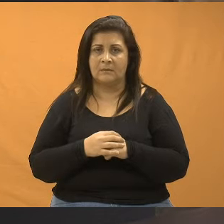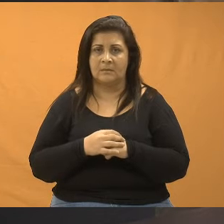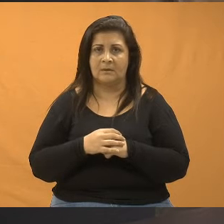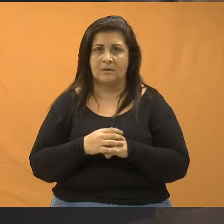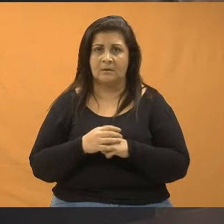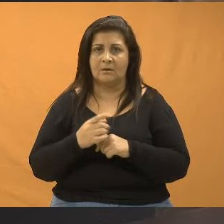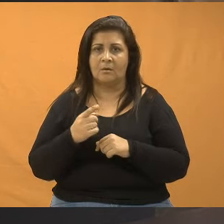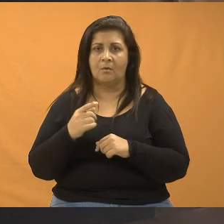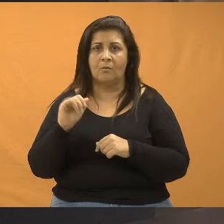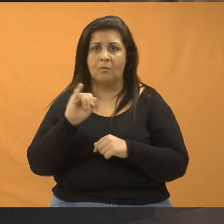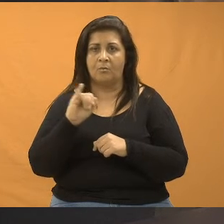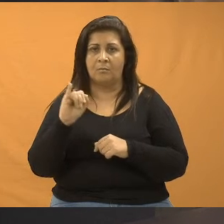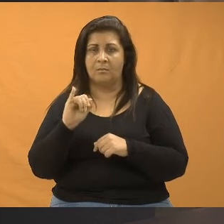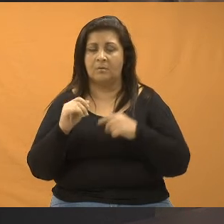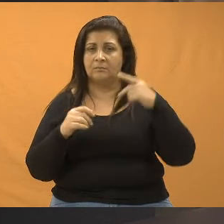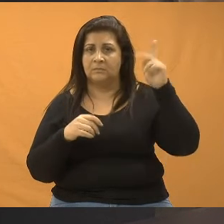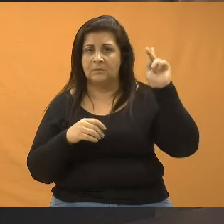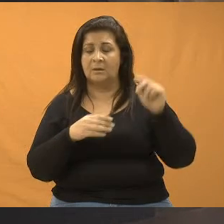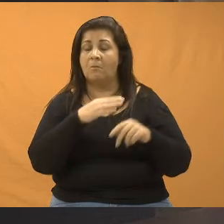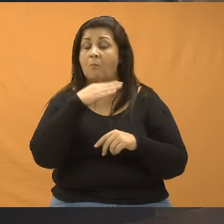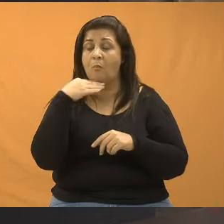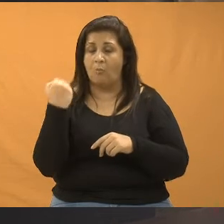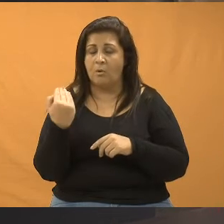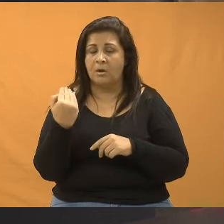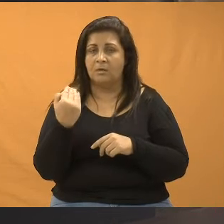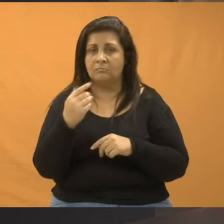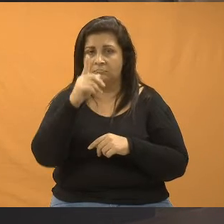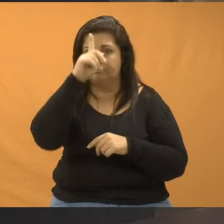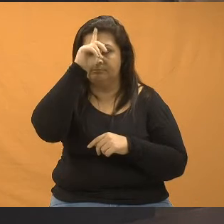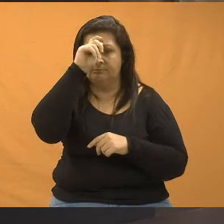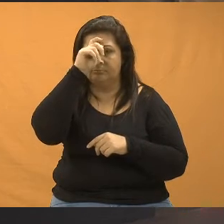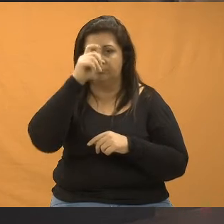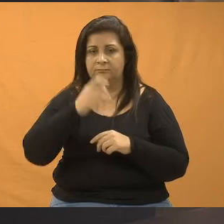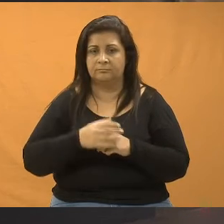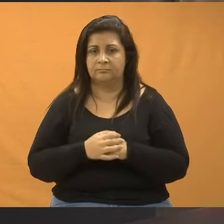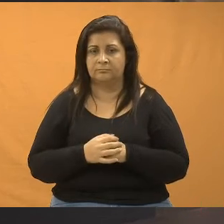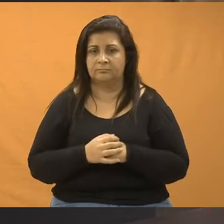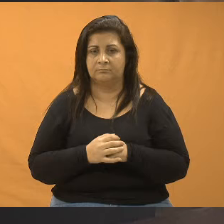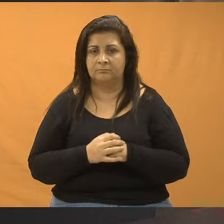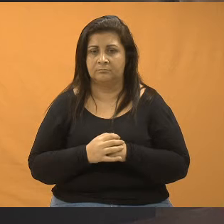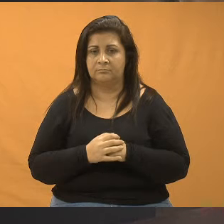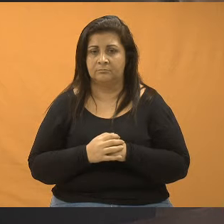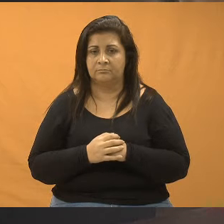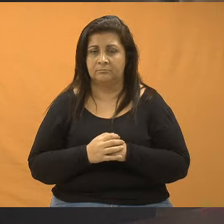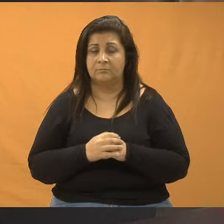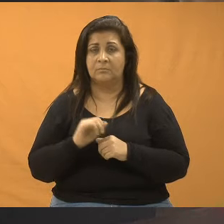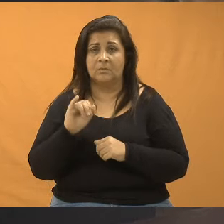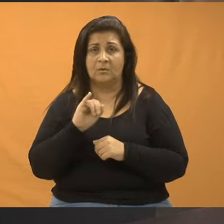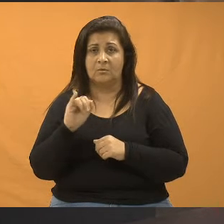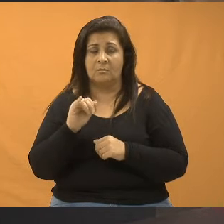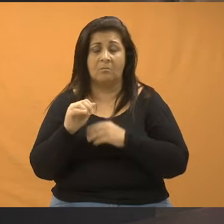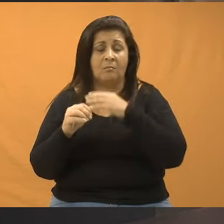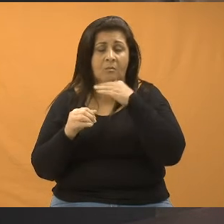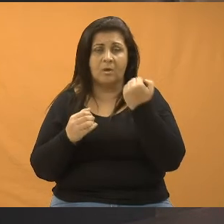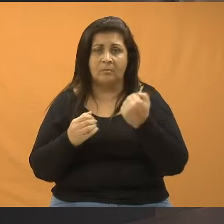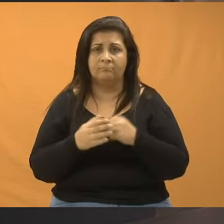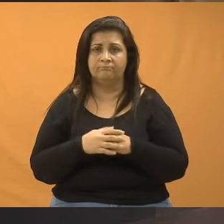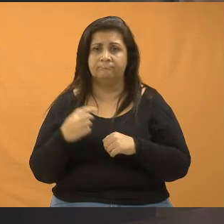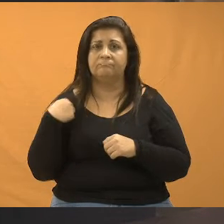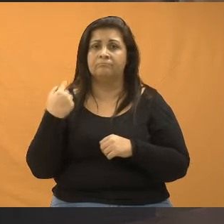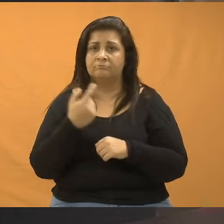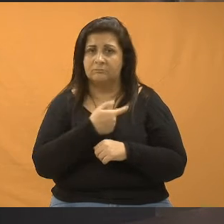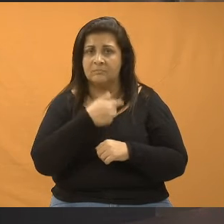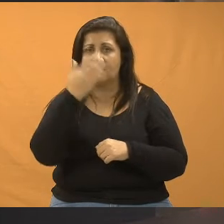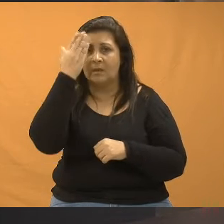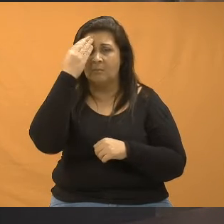irmão morreu na Santa Casa, a doutora Márcia sabe disso, não é? Meu irmão, infelizmente, faleceu lá. A gente sabe das